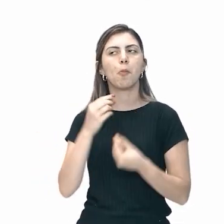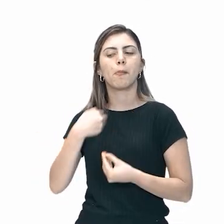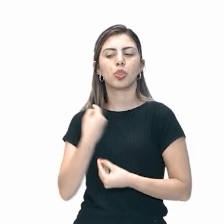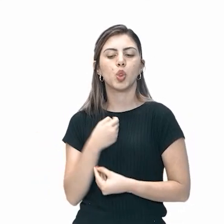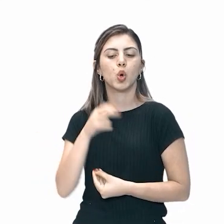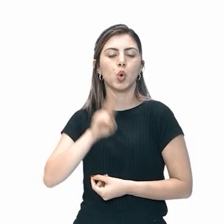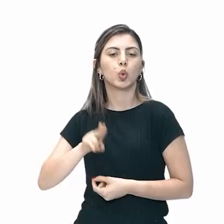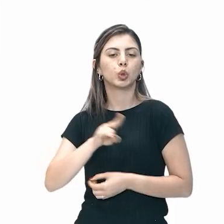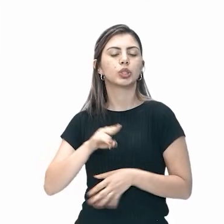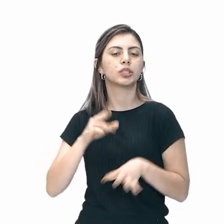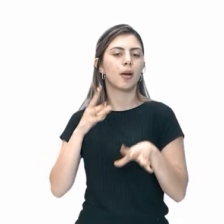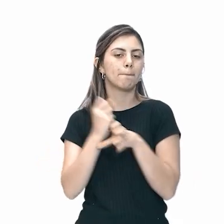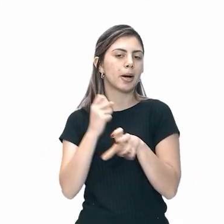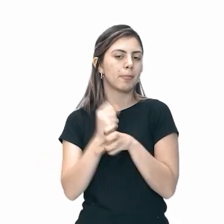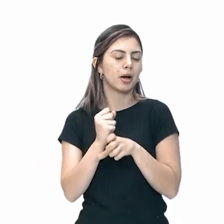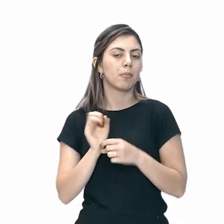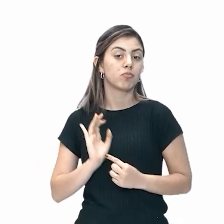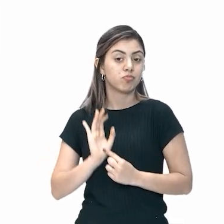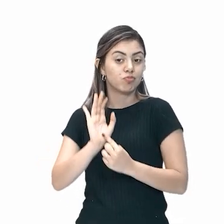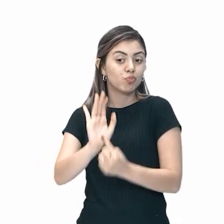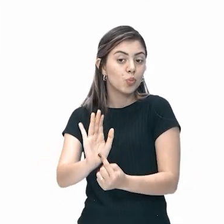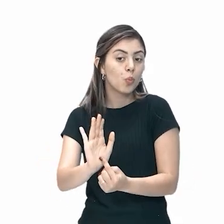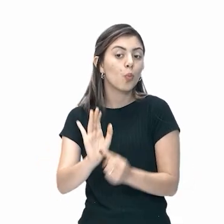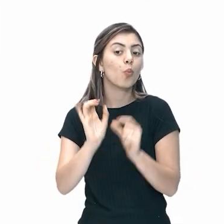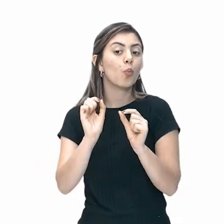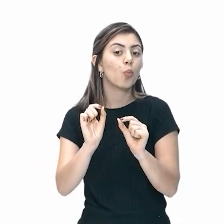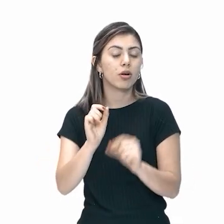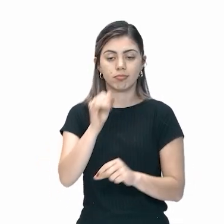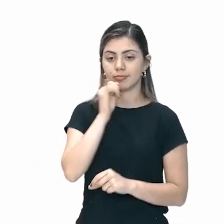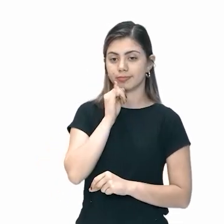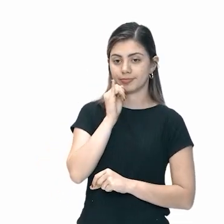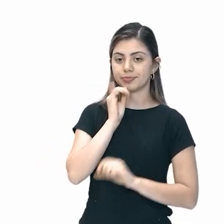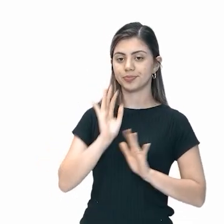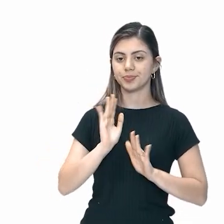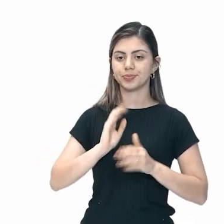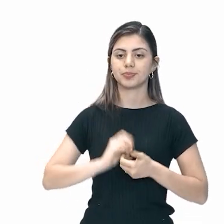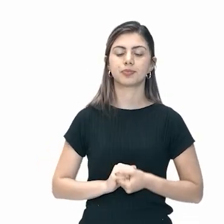essa equação, eu trouxe aqui para ti um exemplo, tá?